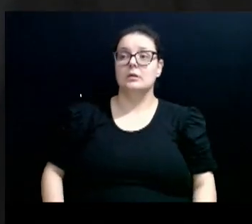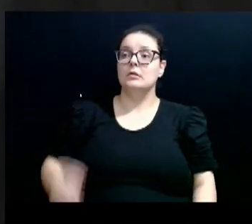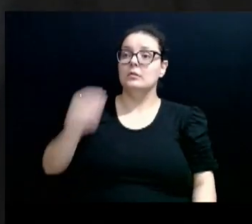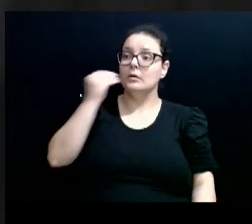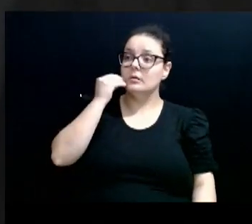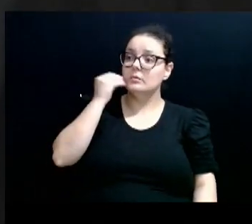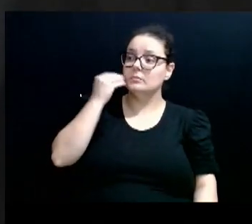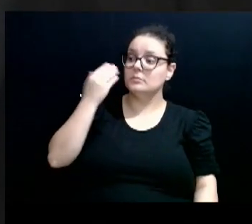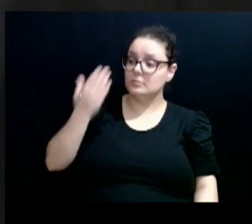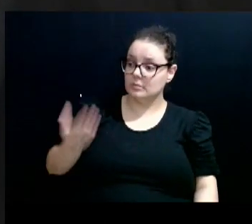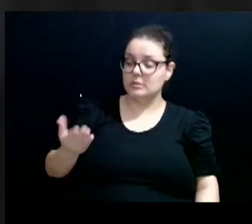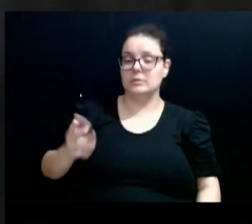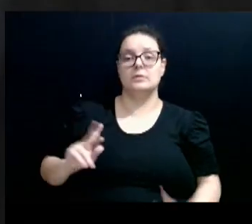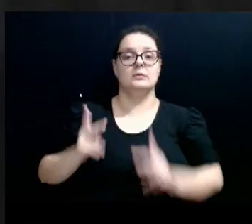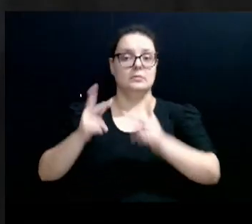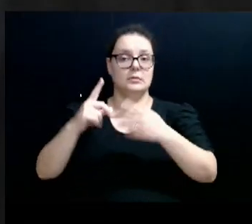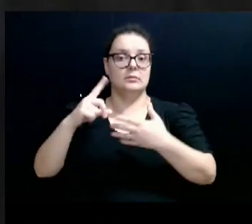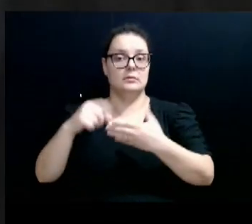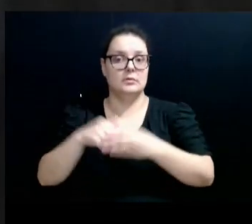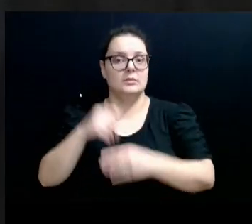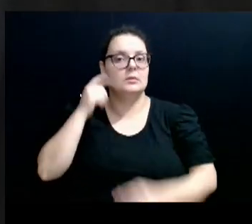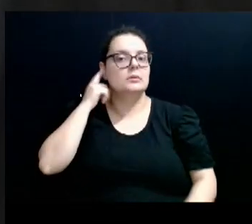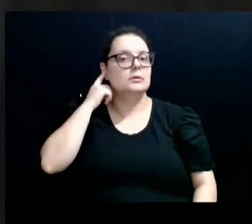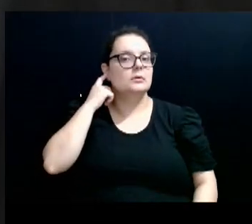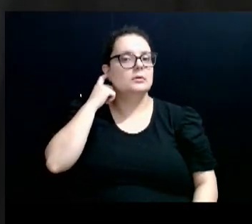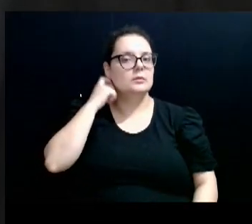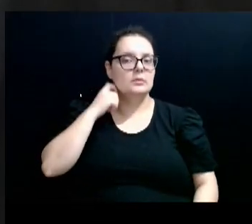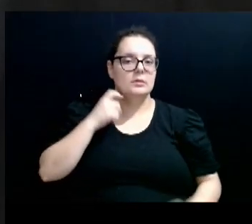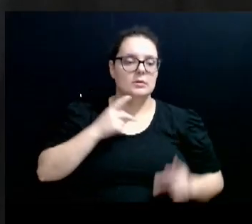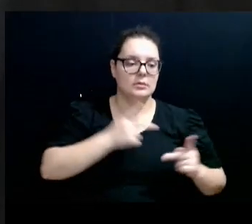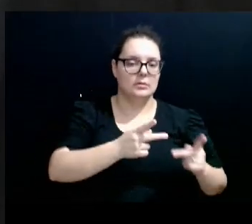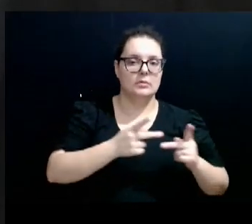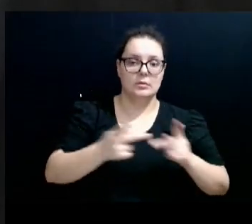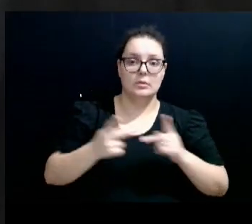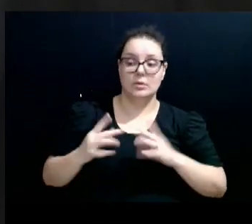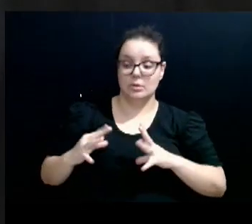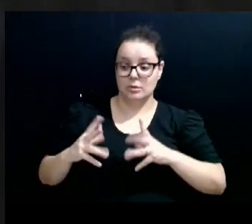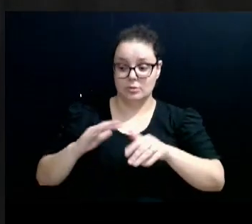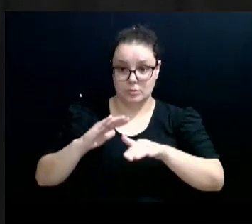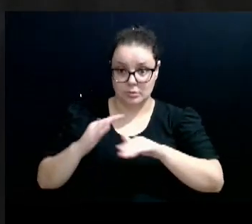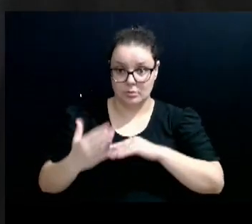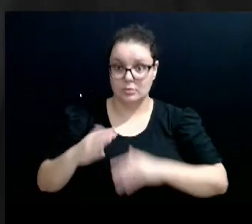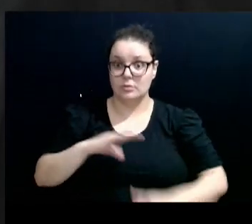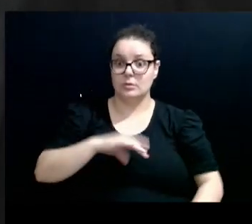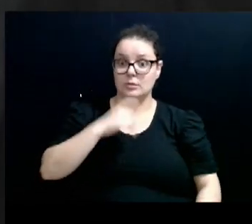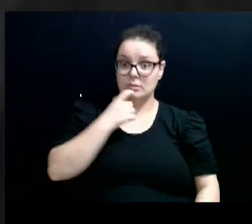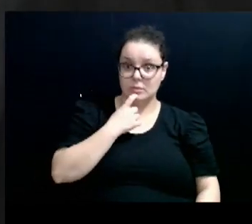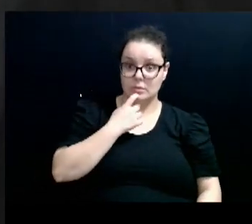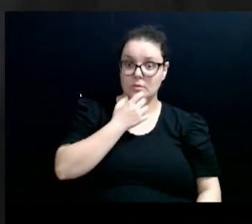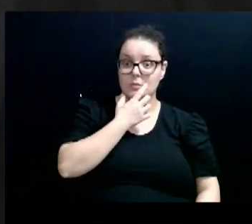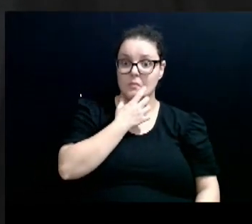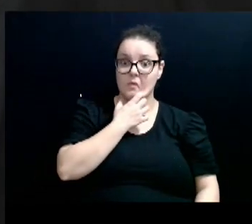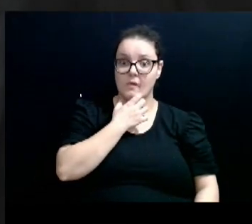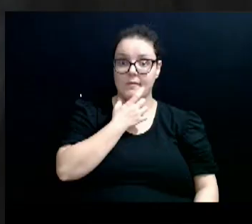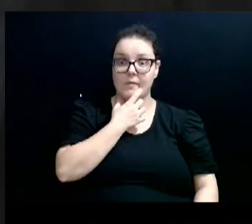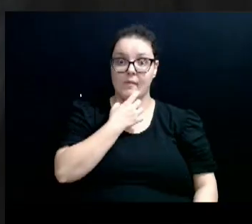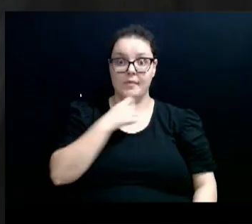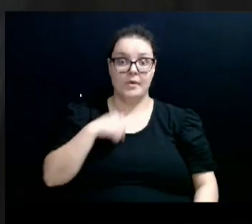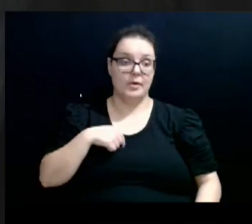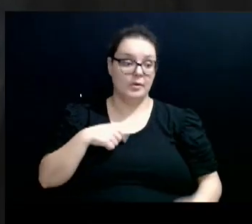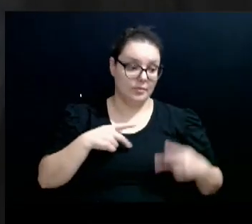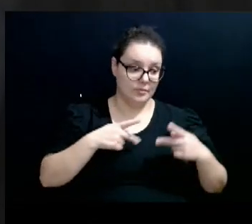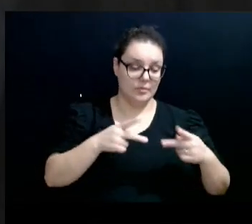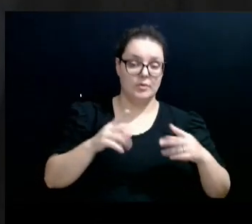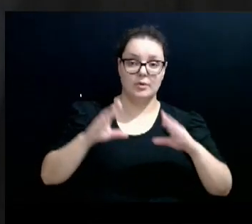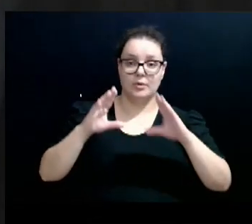eleito. E eu visitei todos os bairros de Campinas. Além de visitar, à noite eu ia na igreja